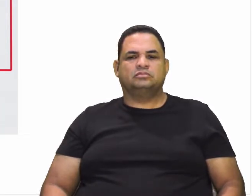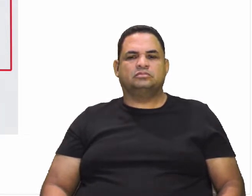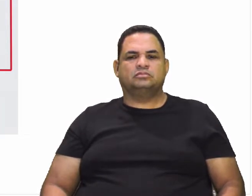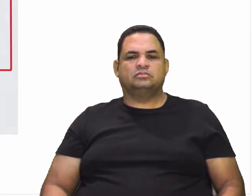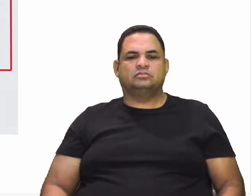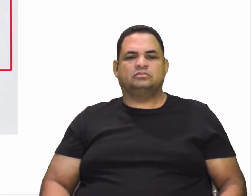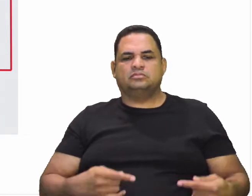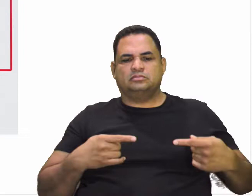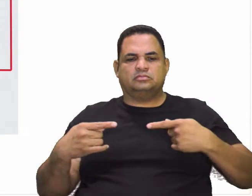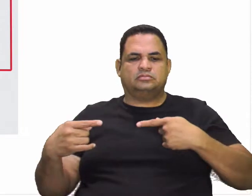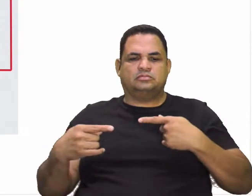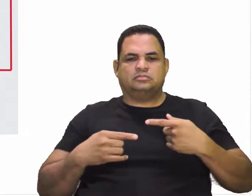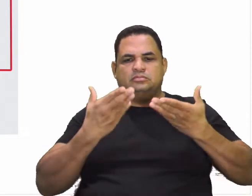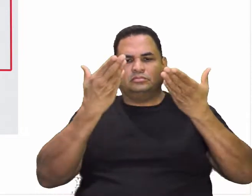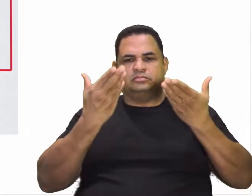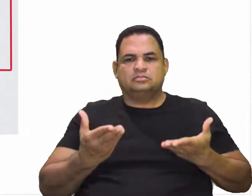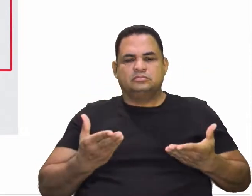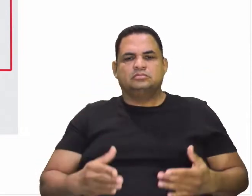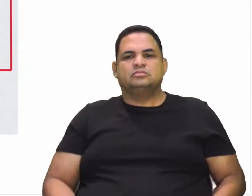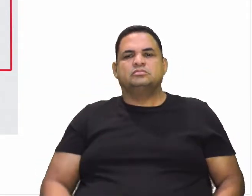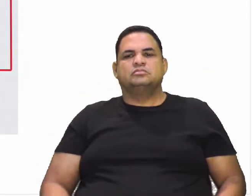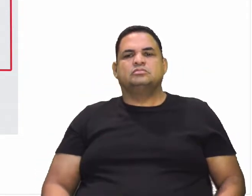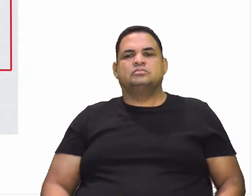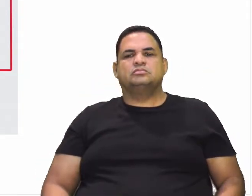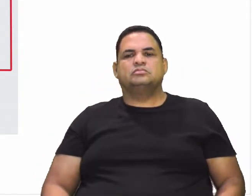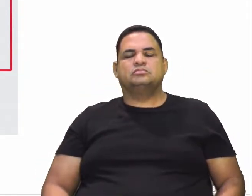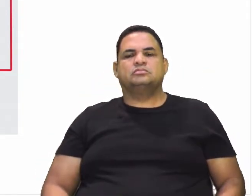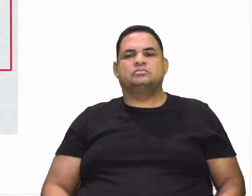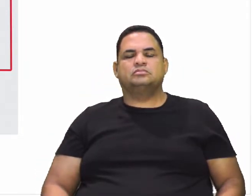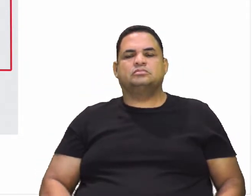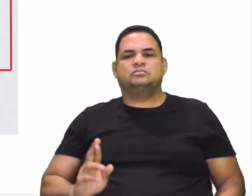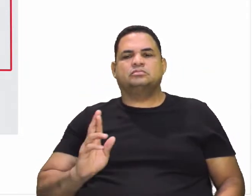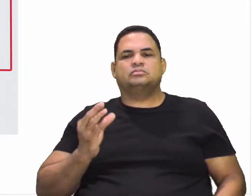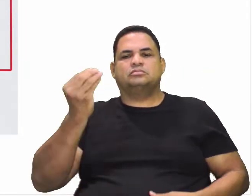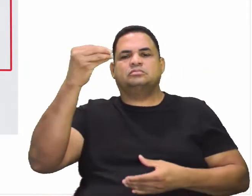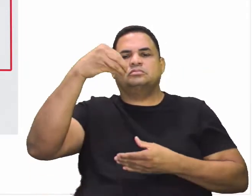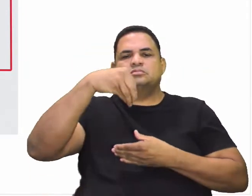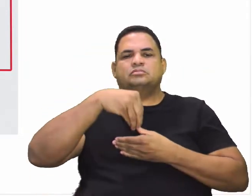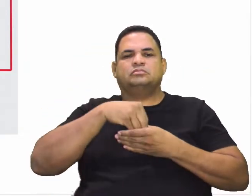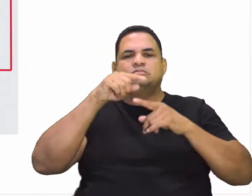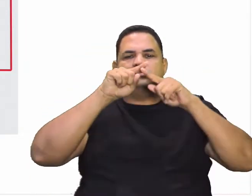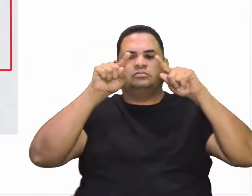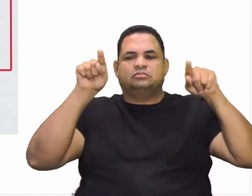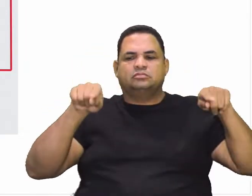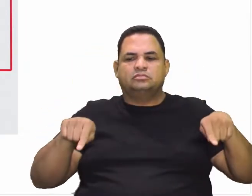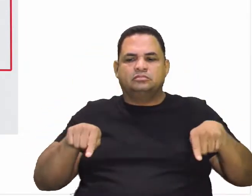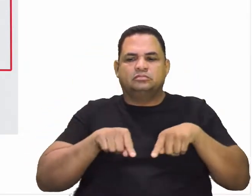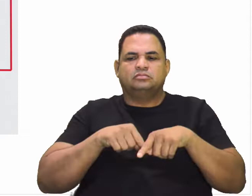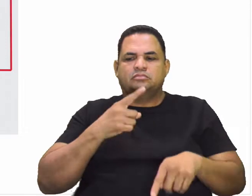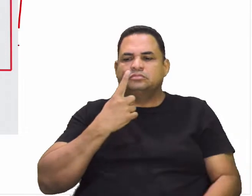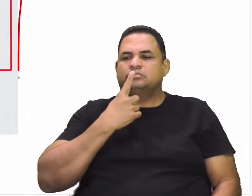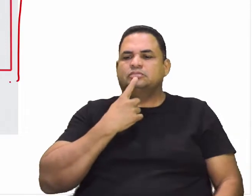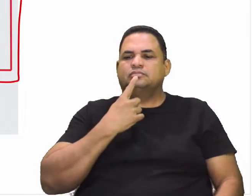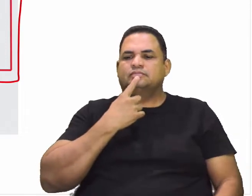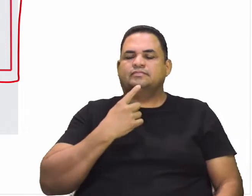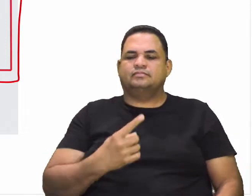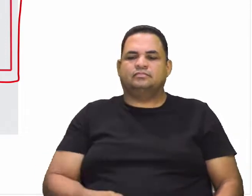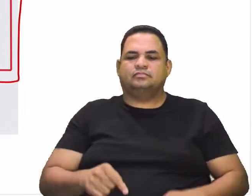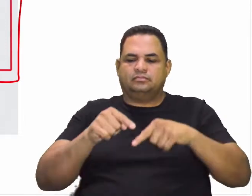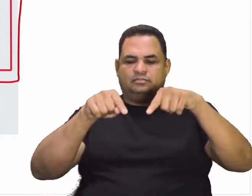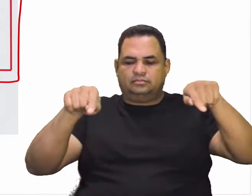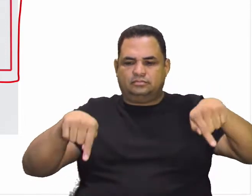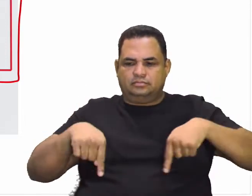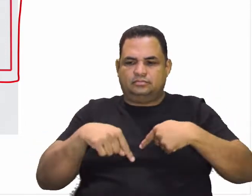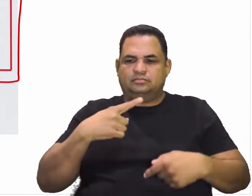estão relacionados a quem está dentro desse quadrado vermelho aqui, ó. Tá vendo? O